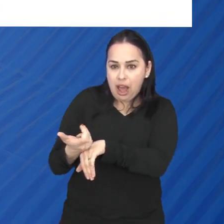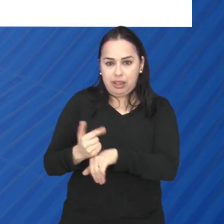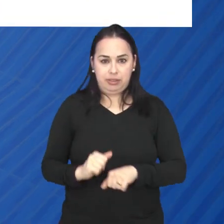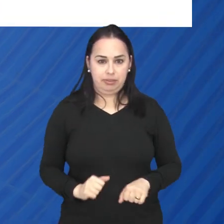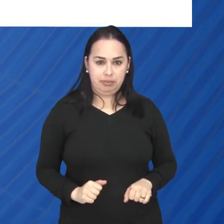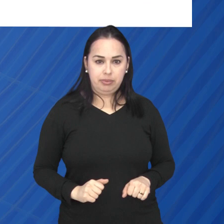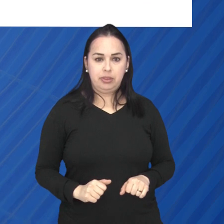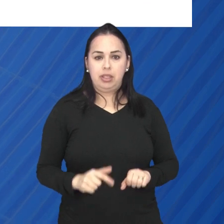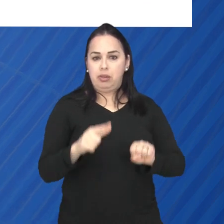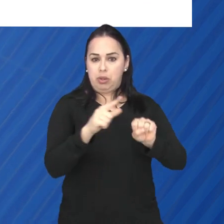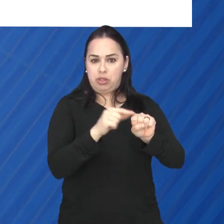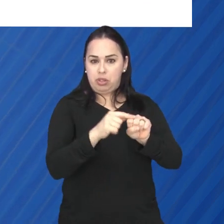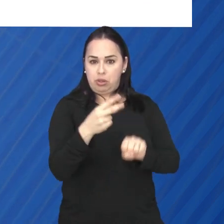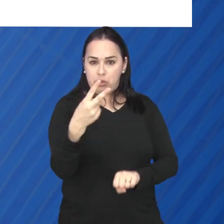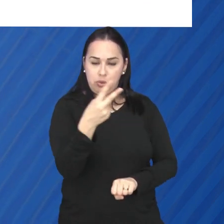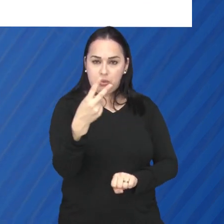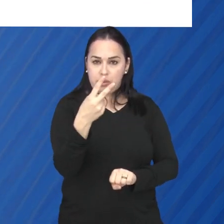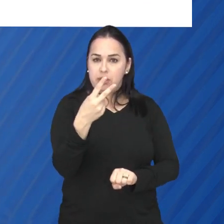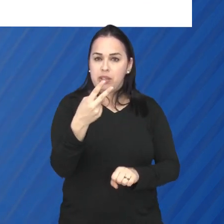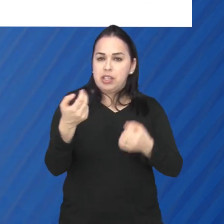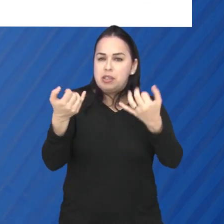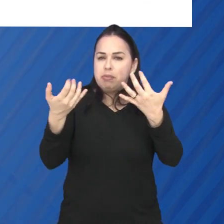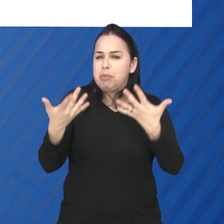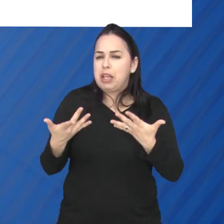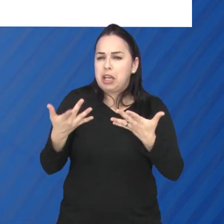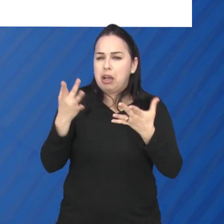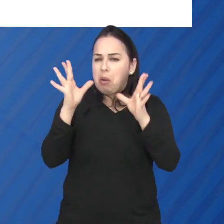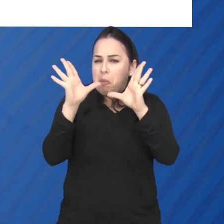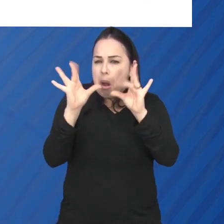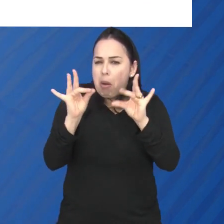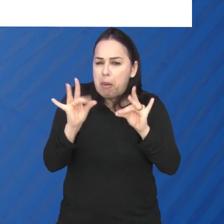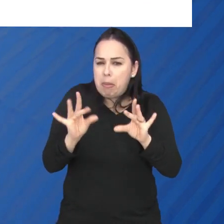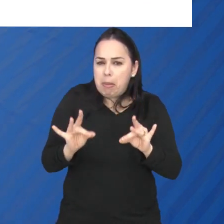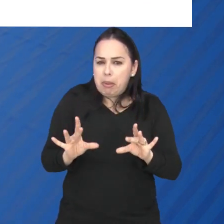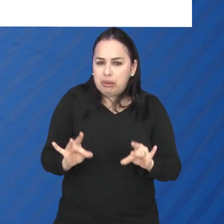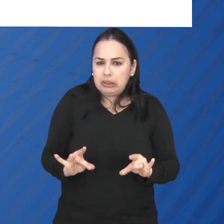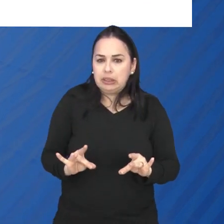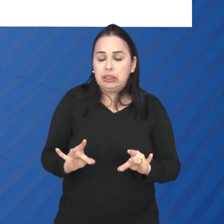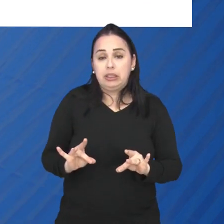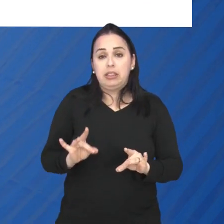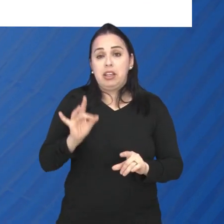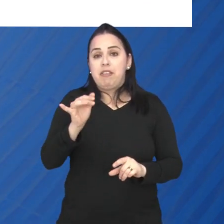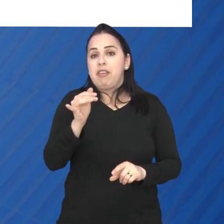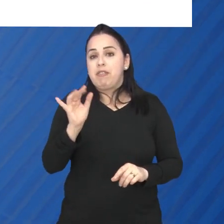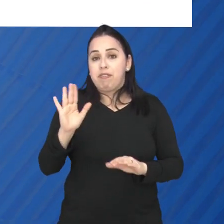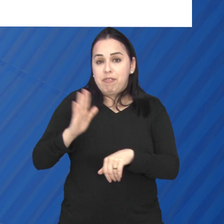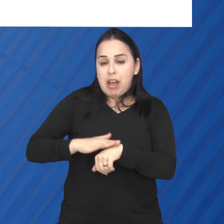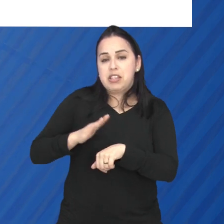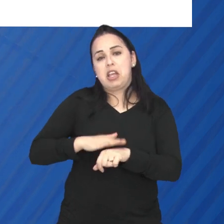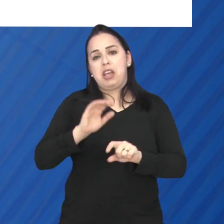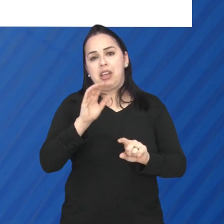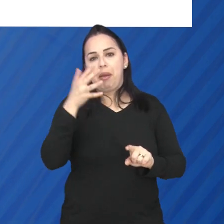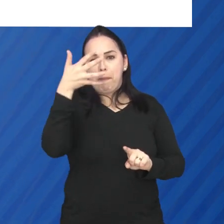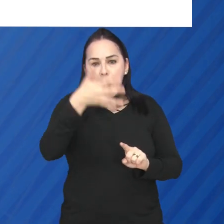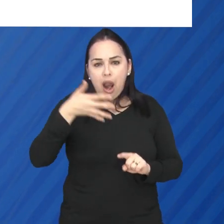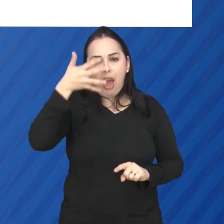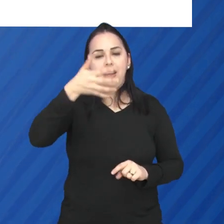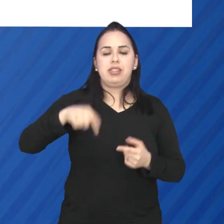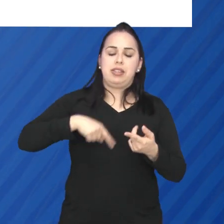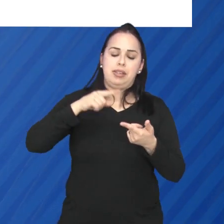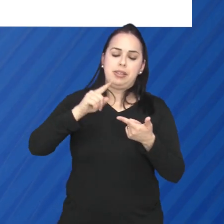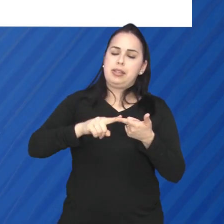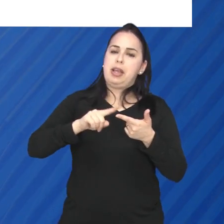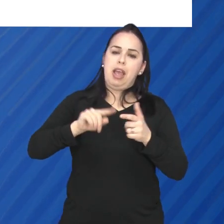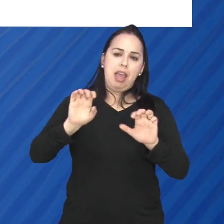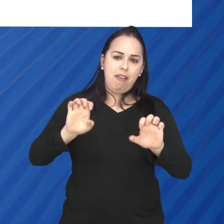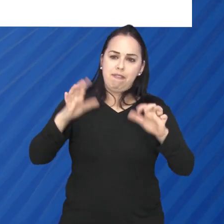do projeto define as diretrizes do programa de incentivo. O texto prevê que sejam realizados eventos como palestras e